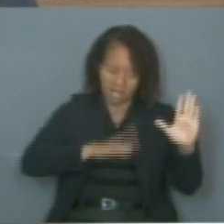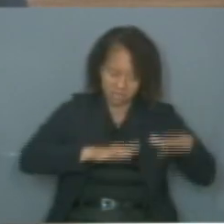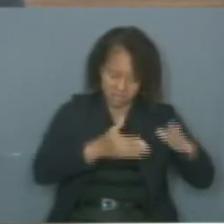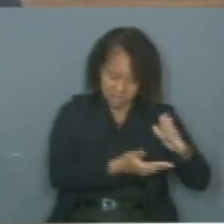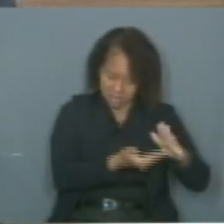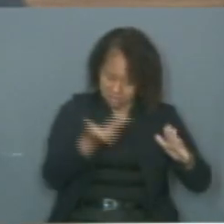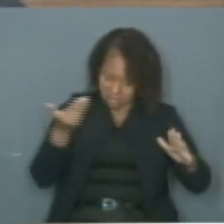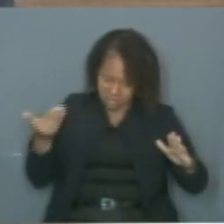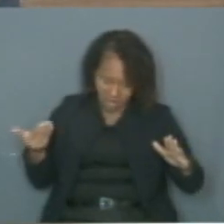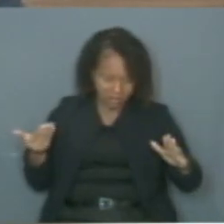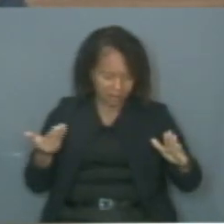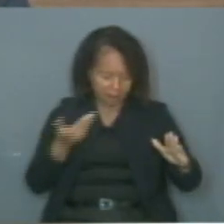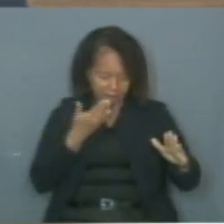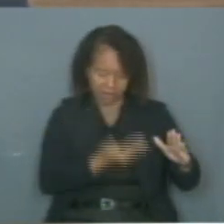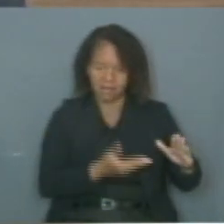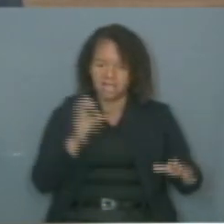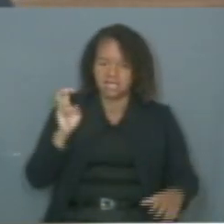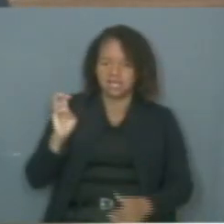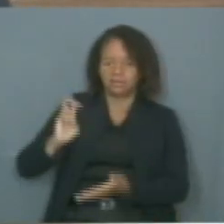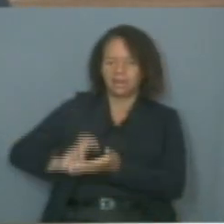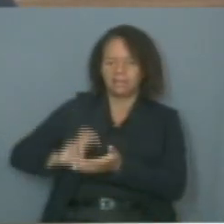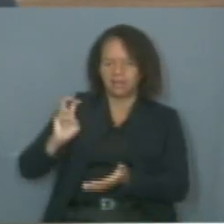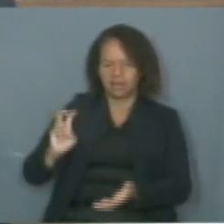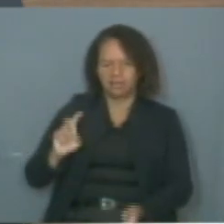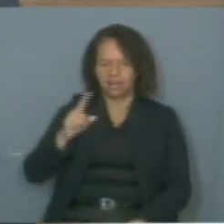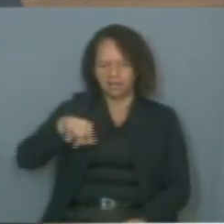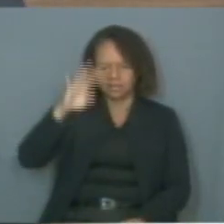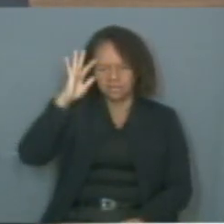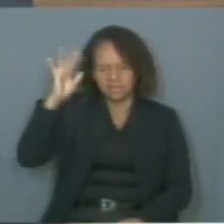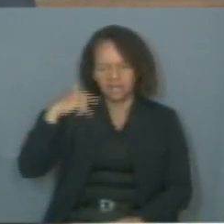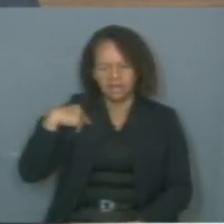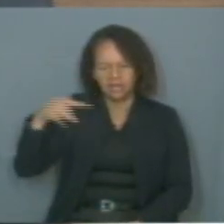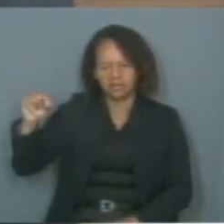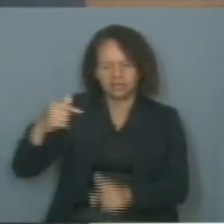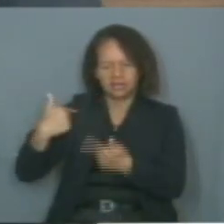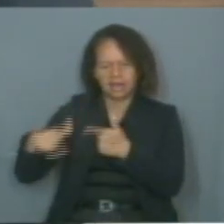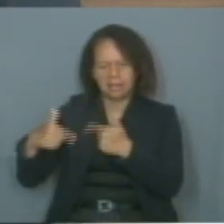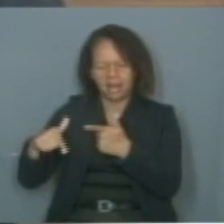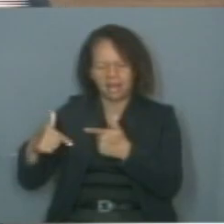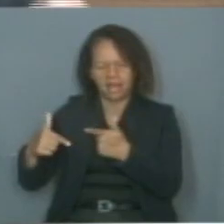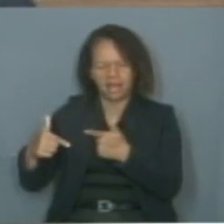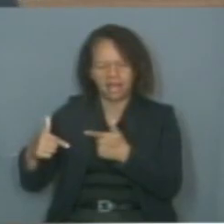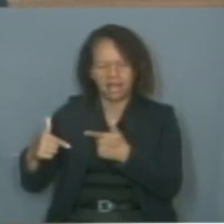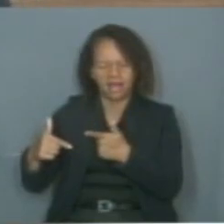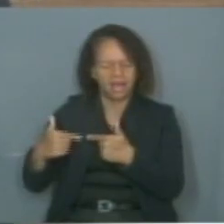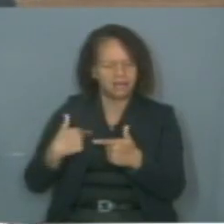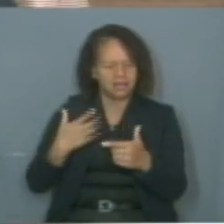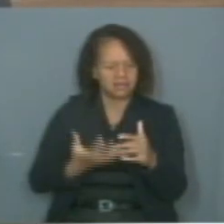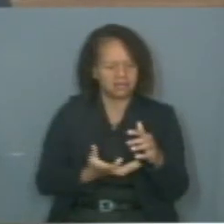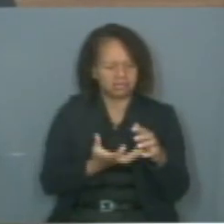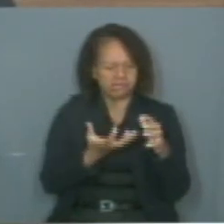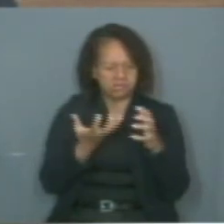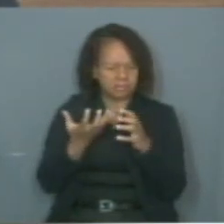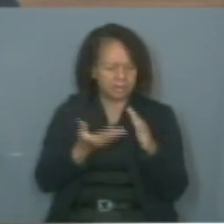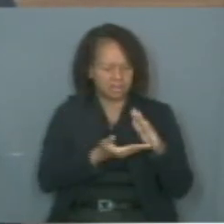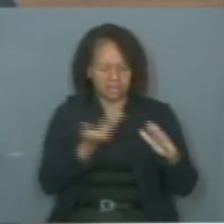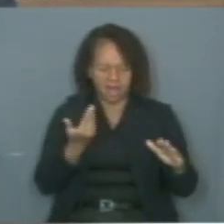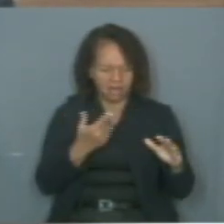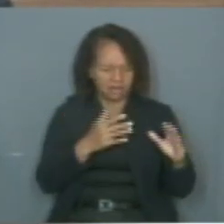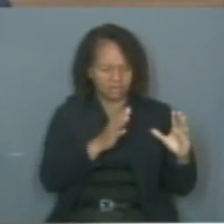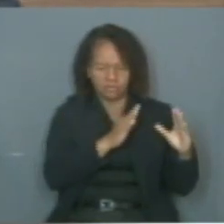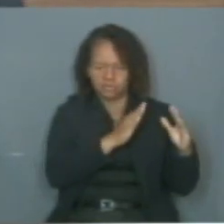remoções acontecem de 5 horas da manhã. Imagine você indo trabalhar e, de repente, a remoção chega lá para tirar